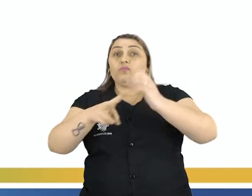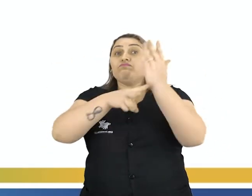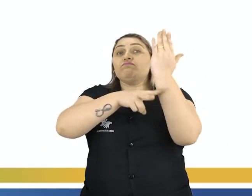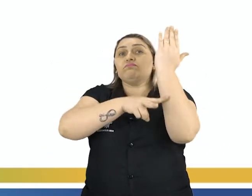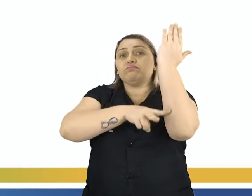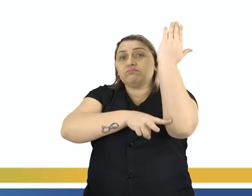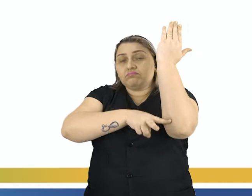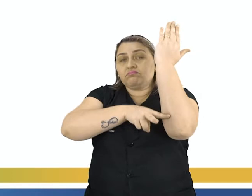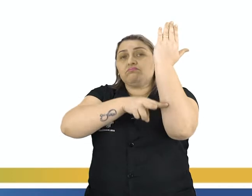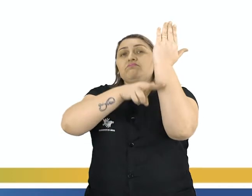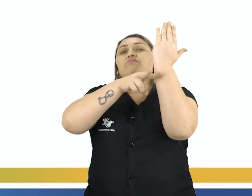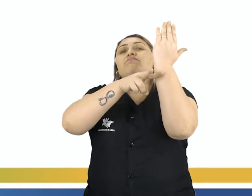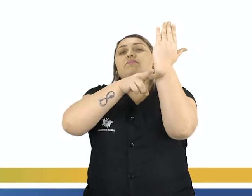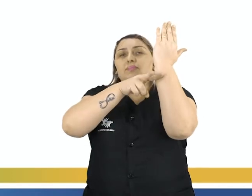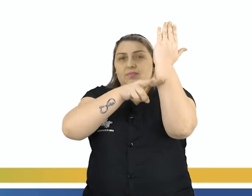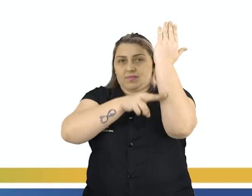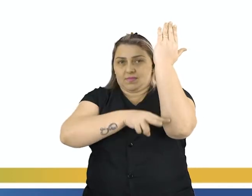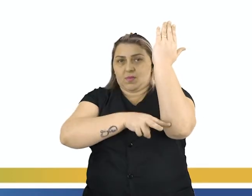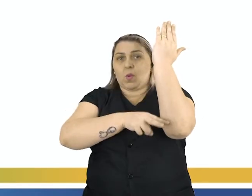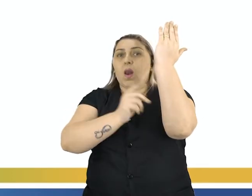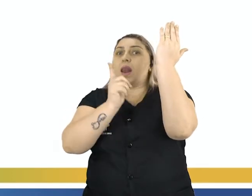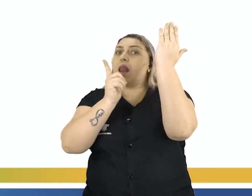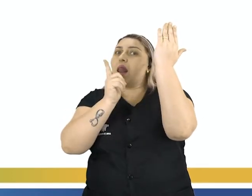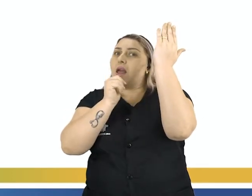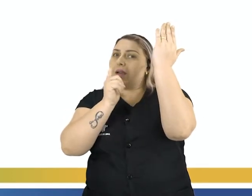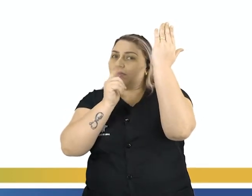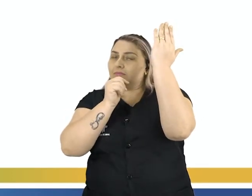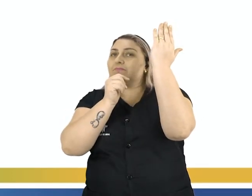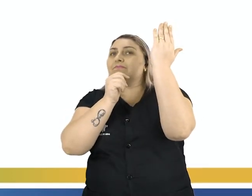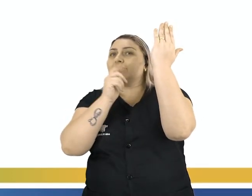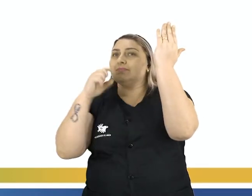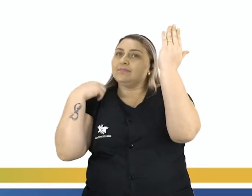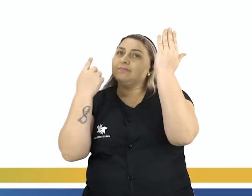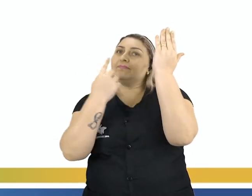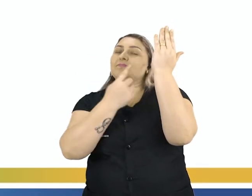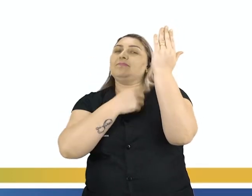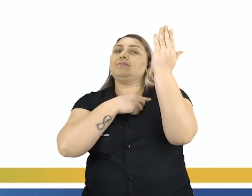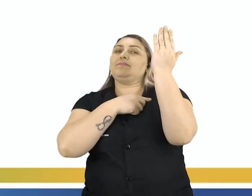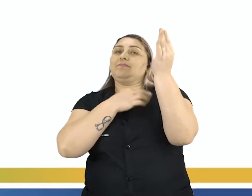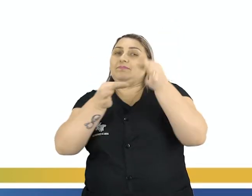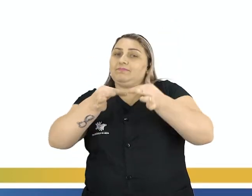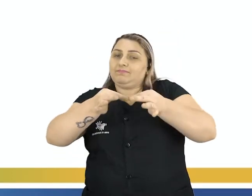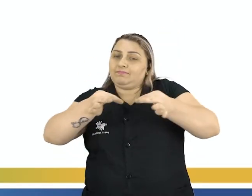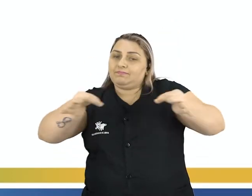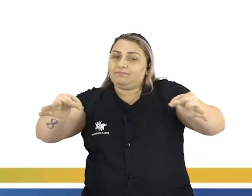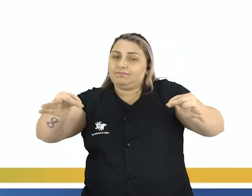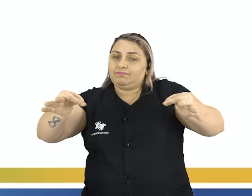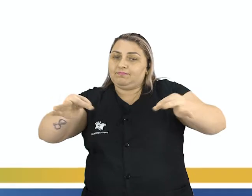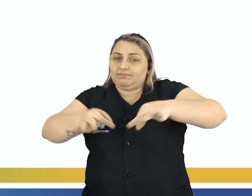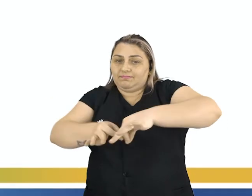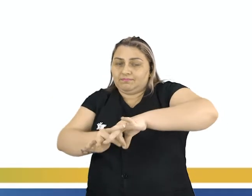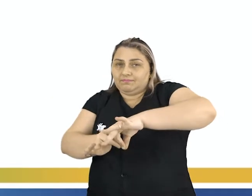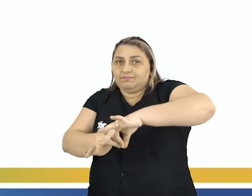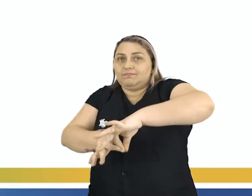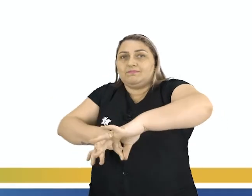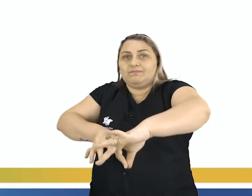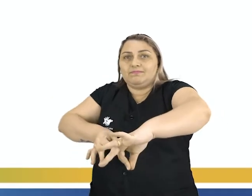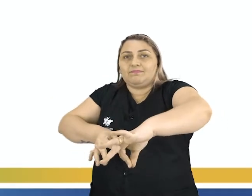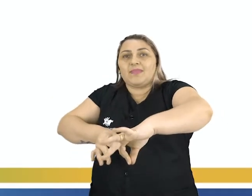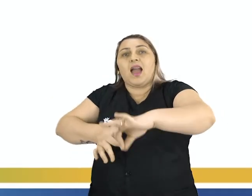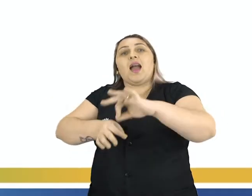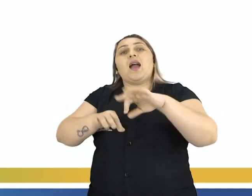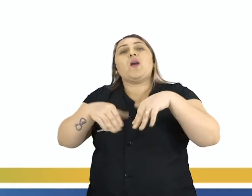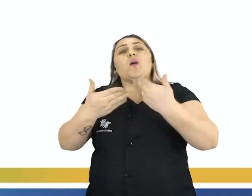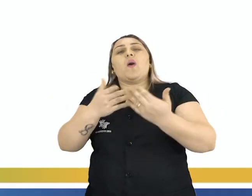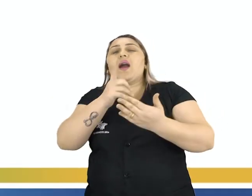volume que serve para medir o líquido. Então, para nós medirmos líquido, nós medimos